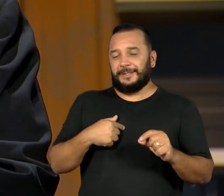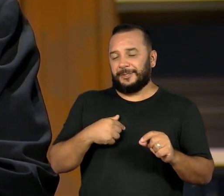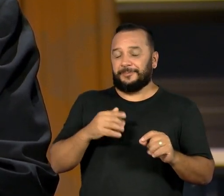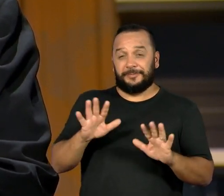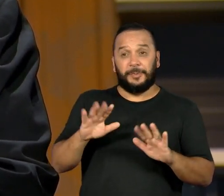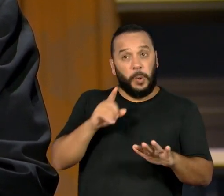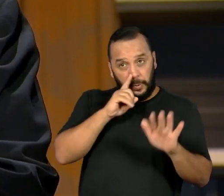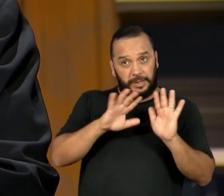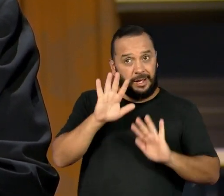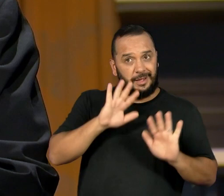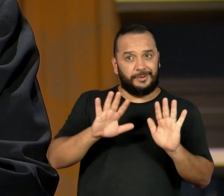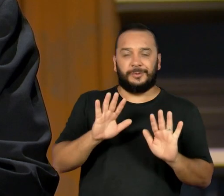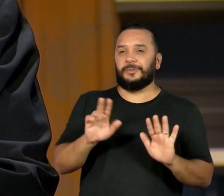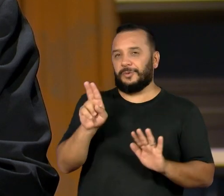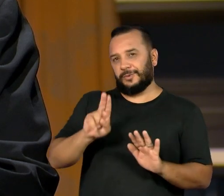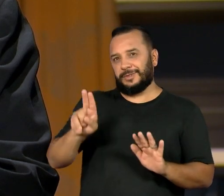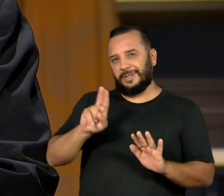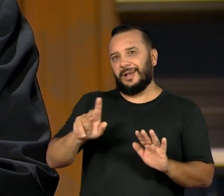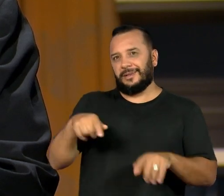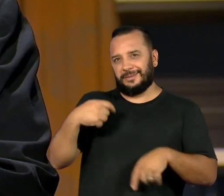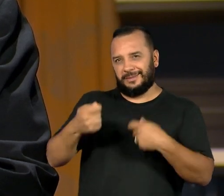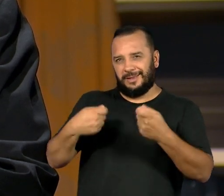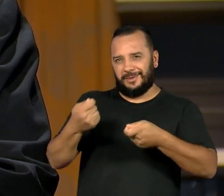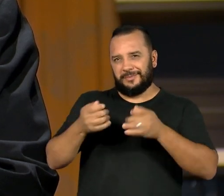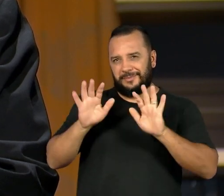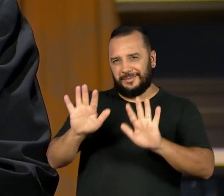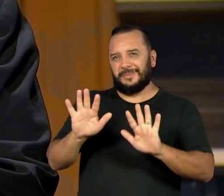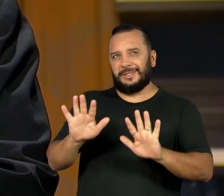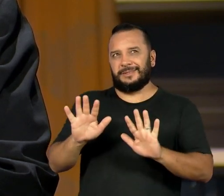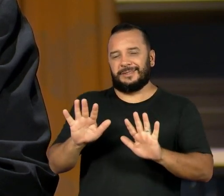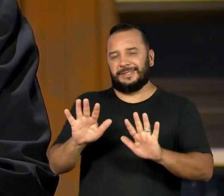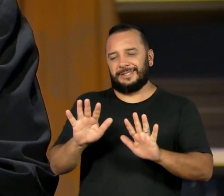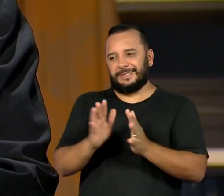expressão, mas tem ali um